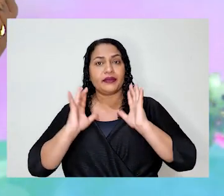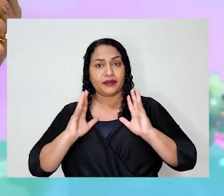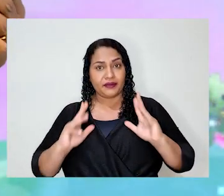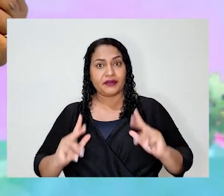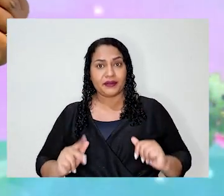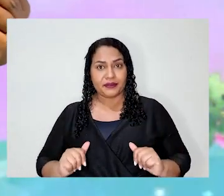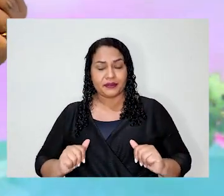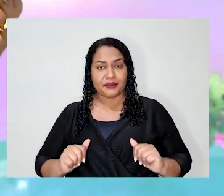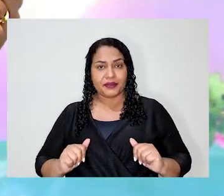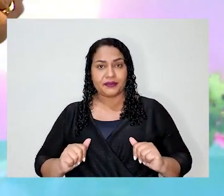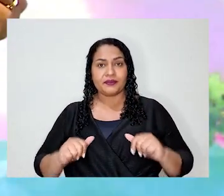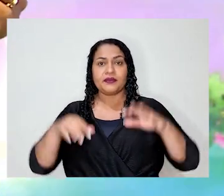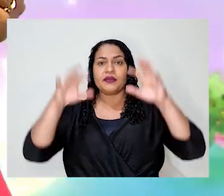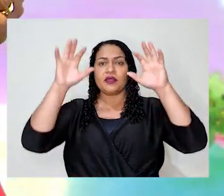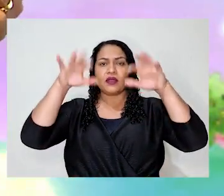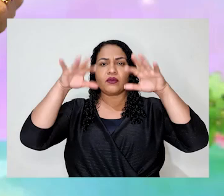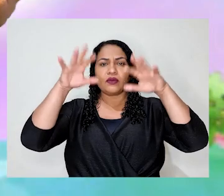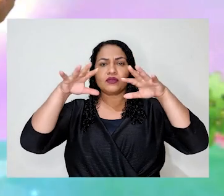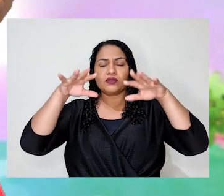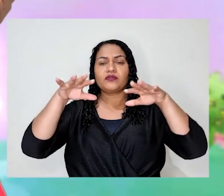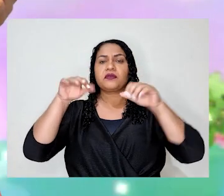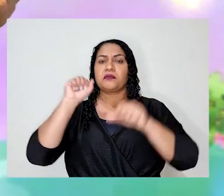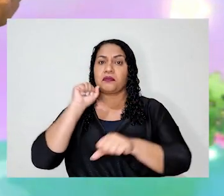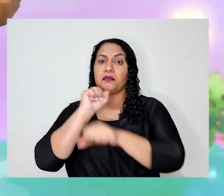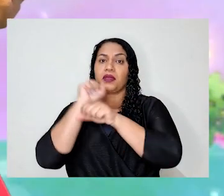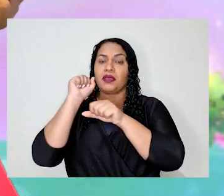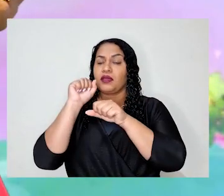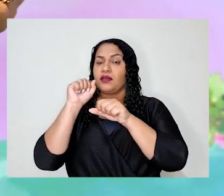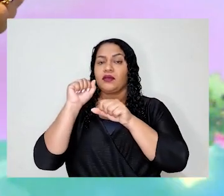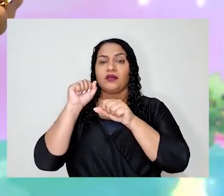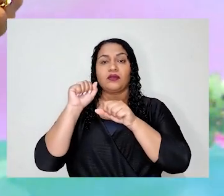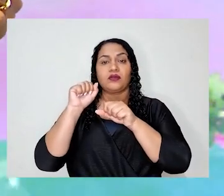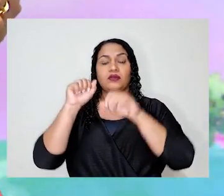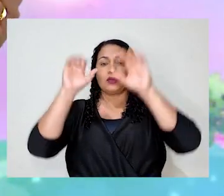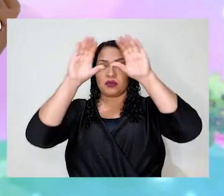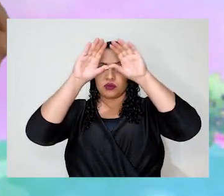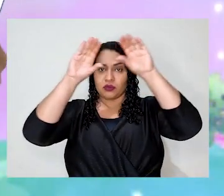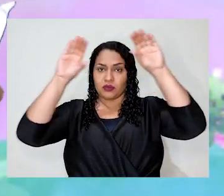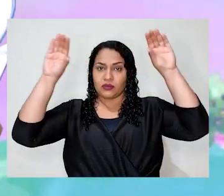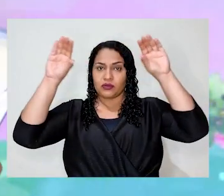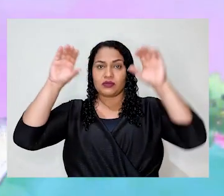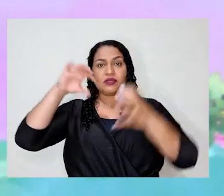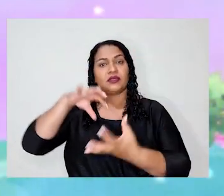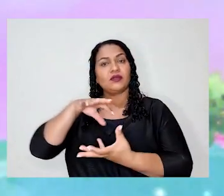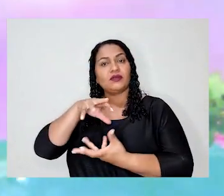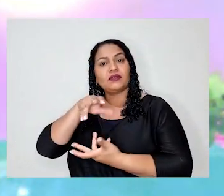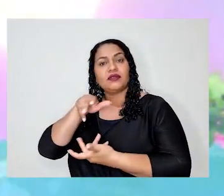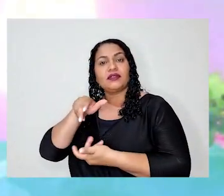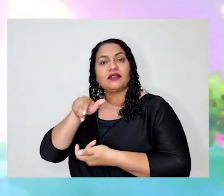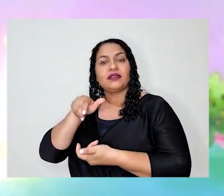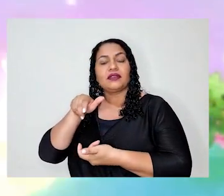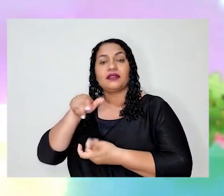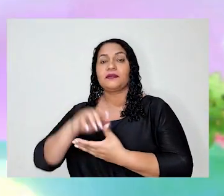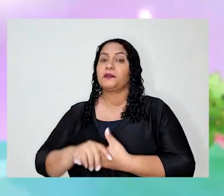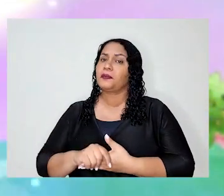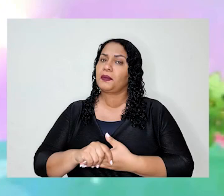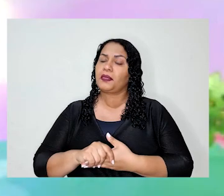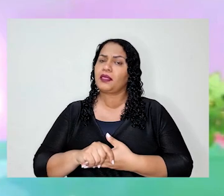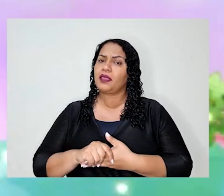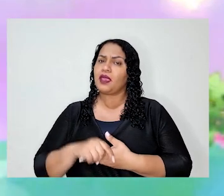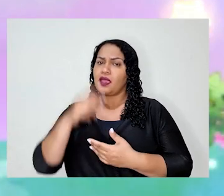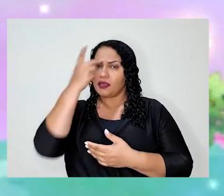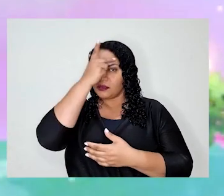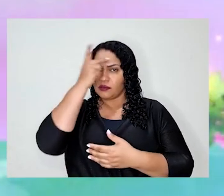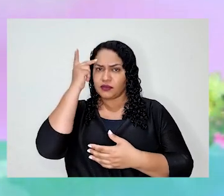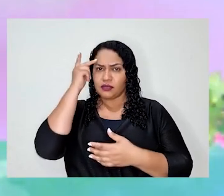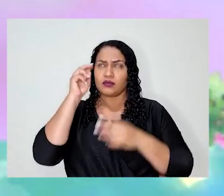ficar limpinha. Quando a chuva parou, tanto no céu quanto na terra, as